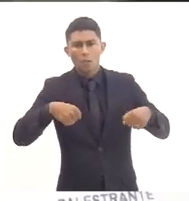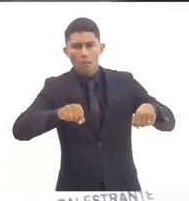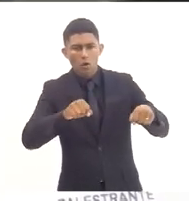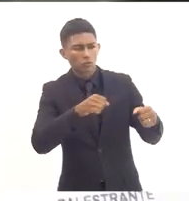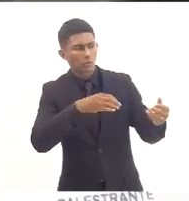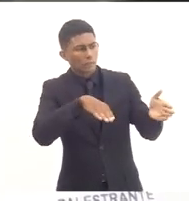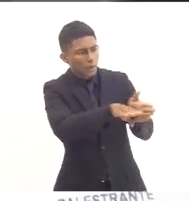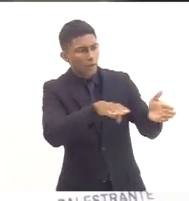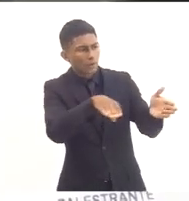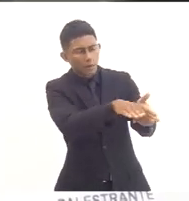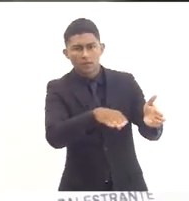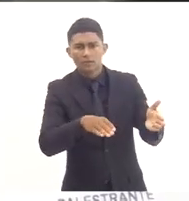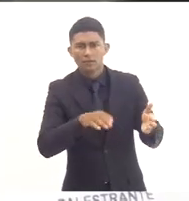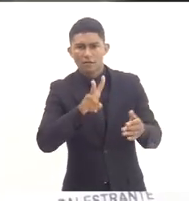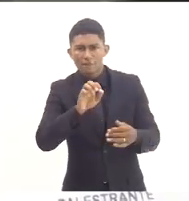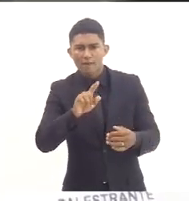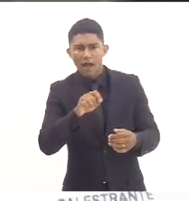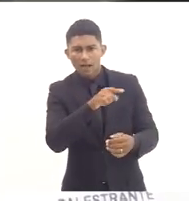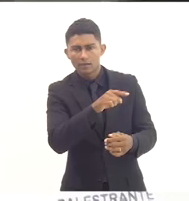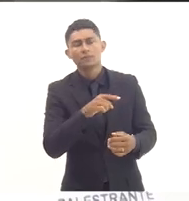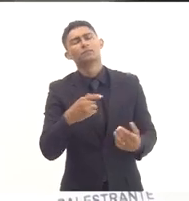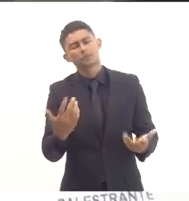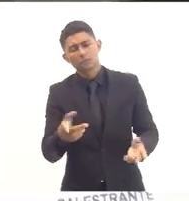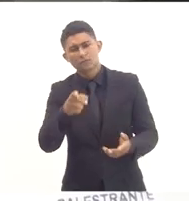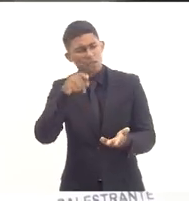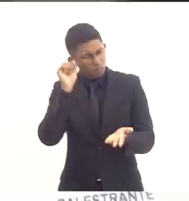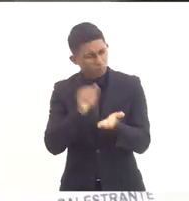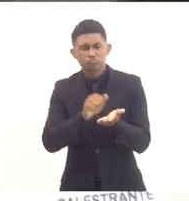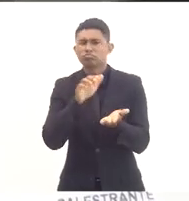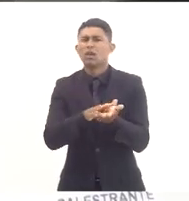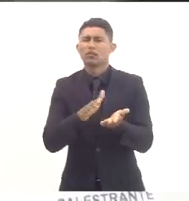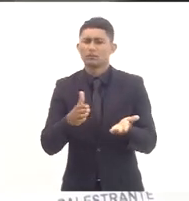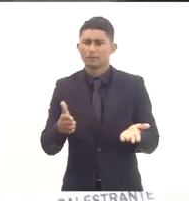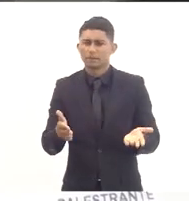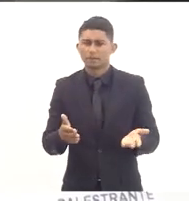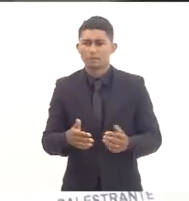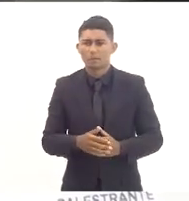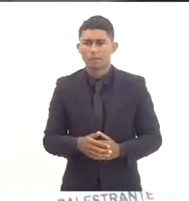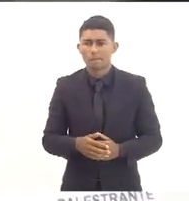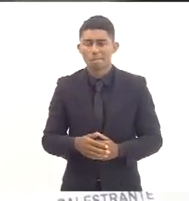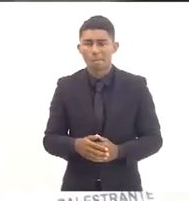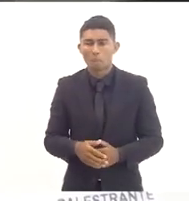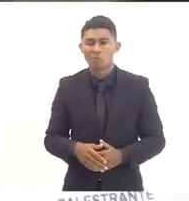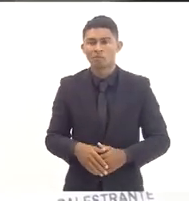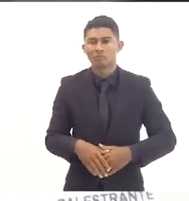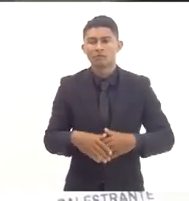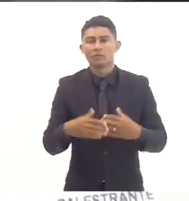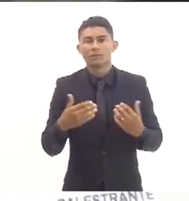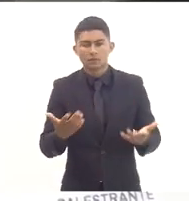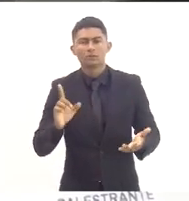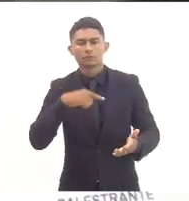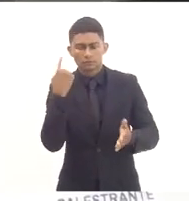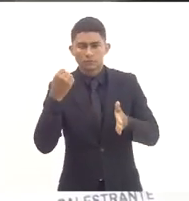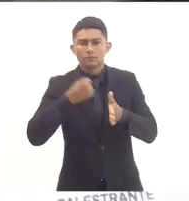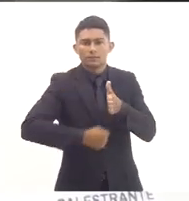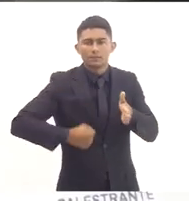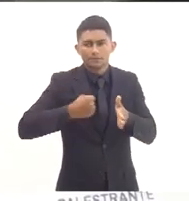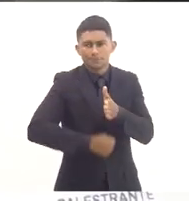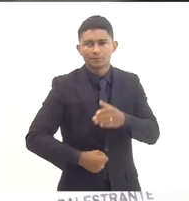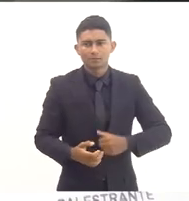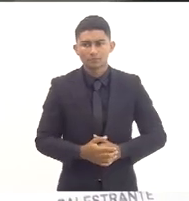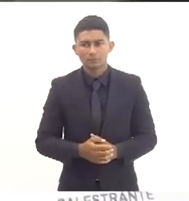sim bom né Essa é a nossa luta Mas voltando A maternidade não vamos tomar o tempo de vocês né é